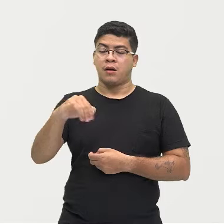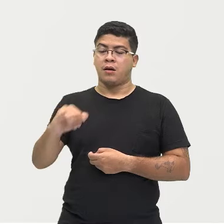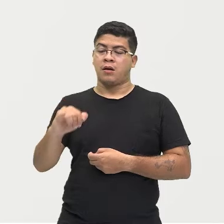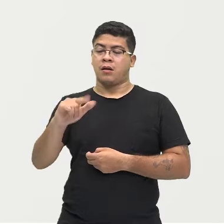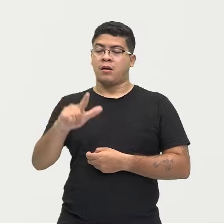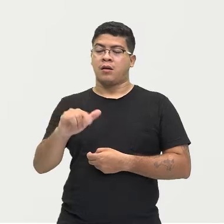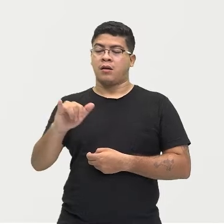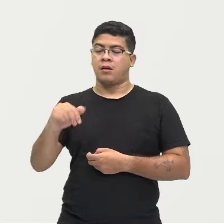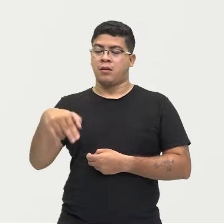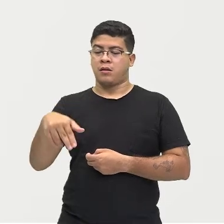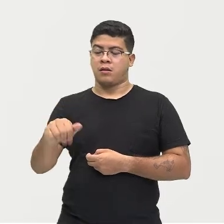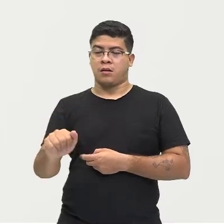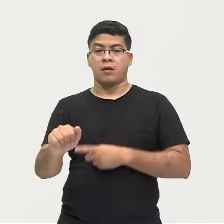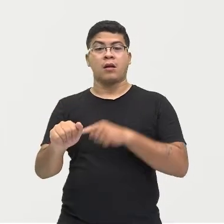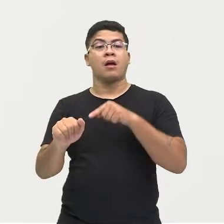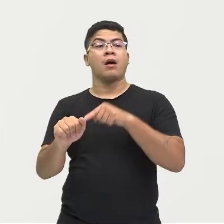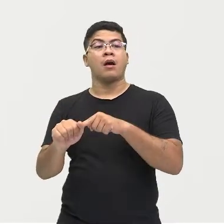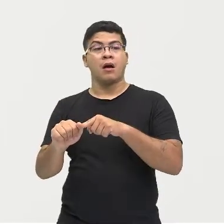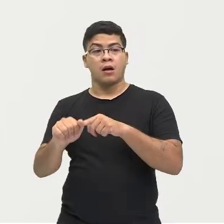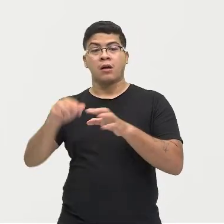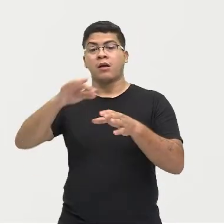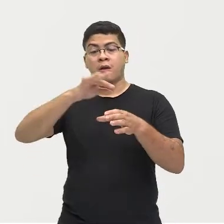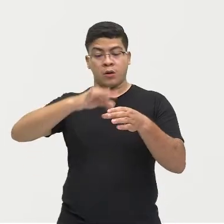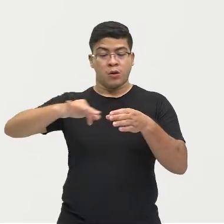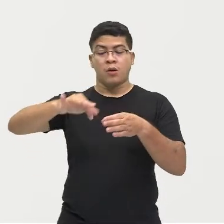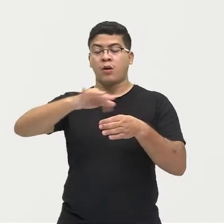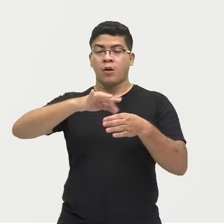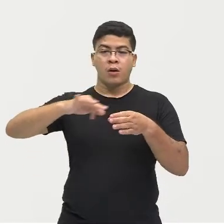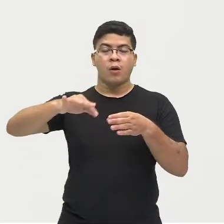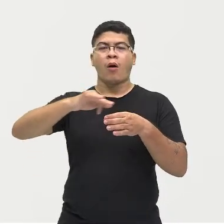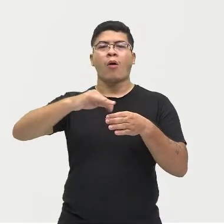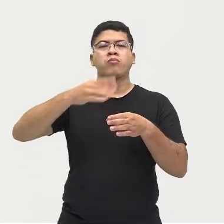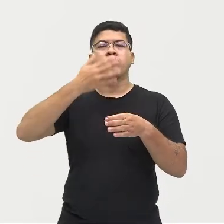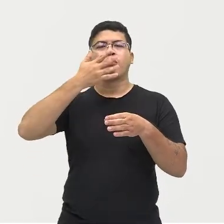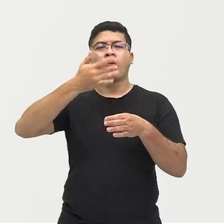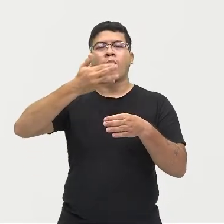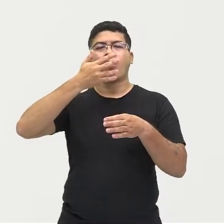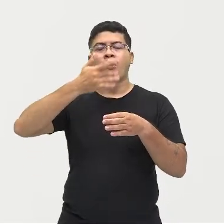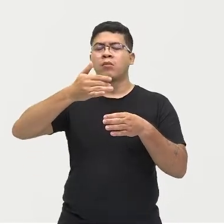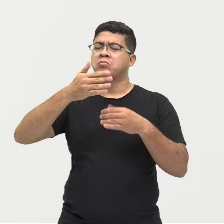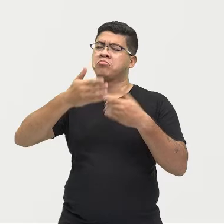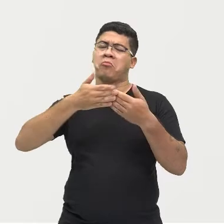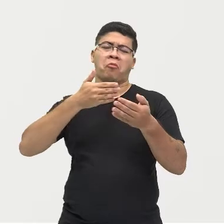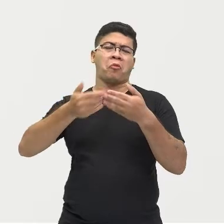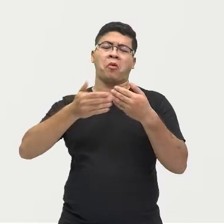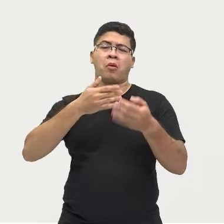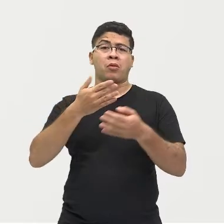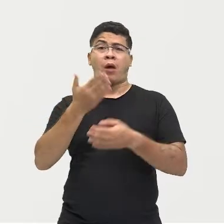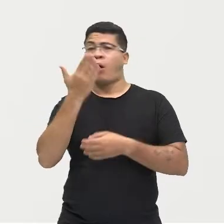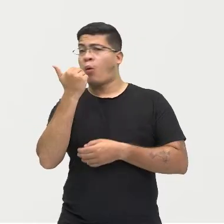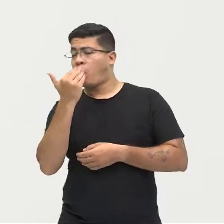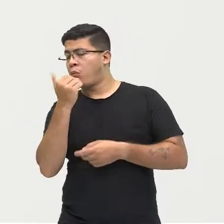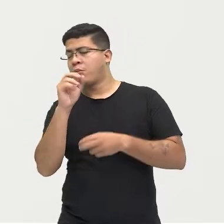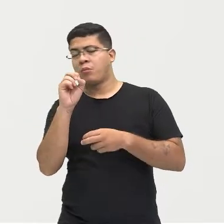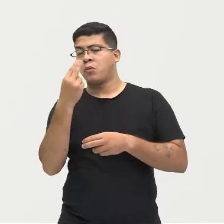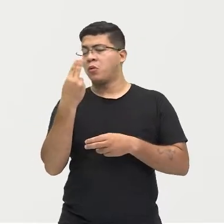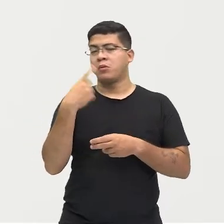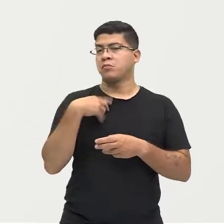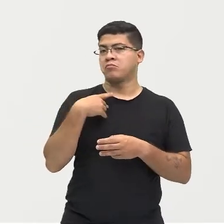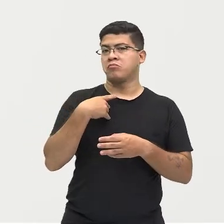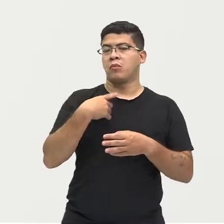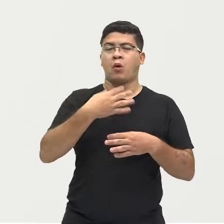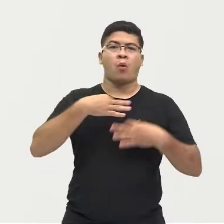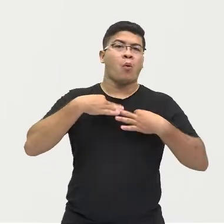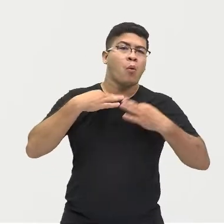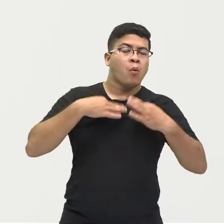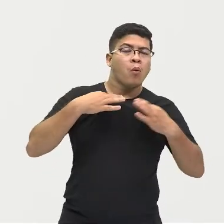anilina, que são corantes. Tanto faz ser corantes de alimentícios ou não, para